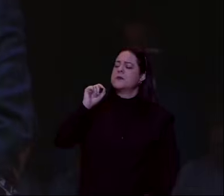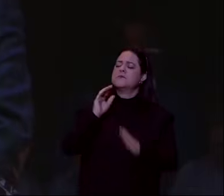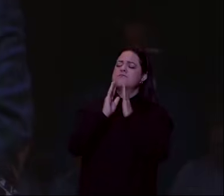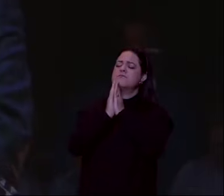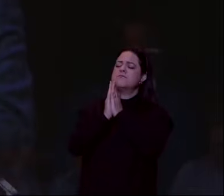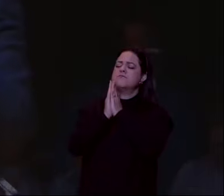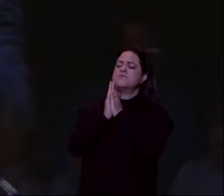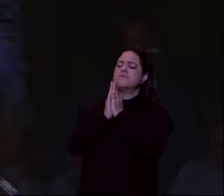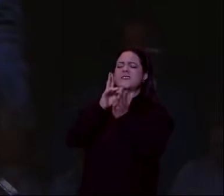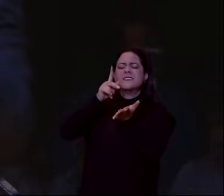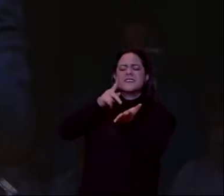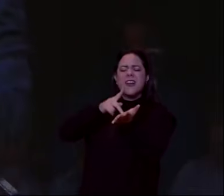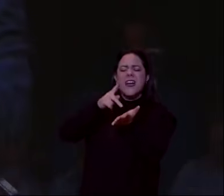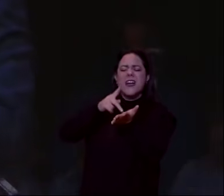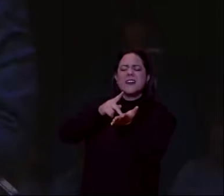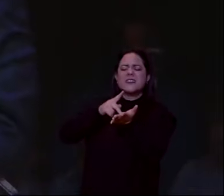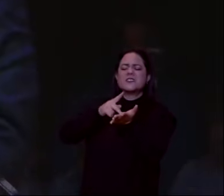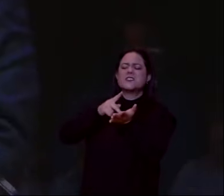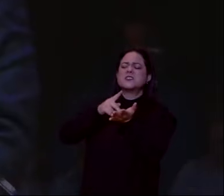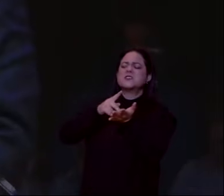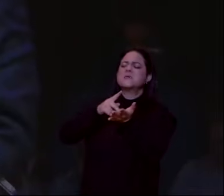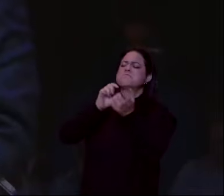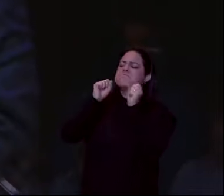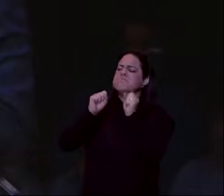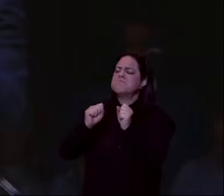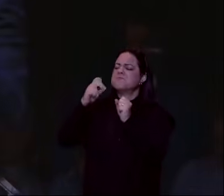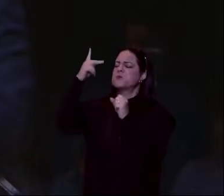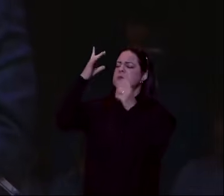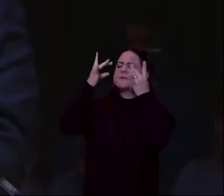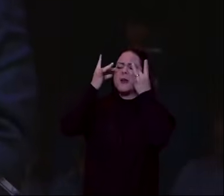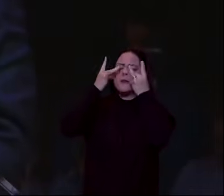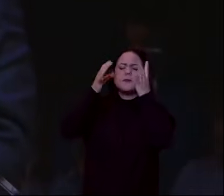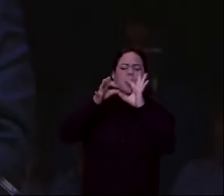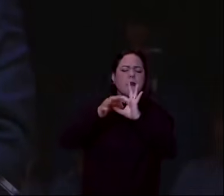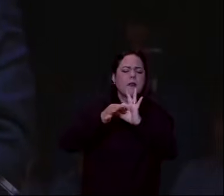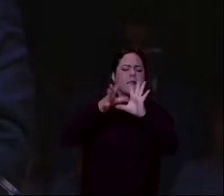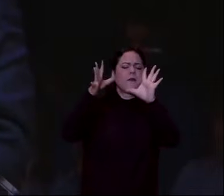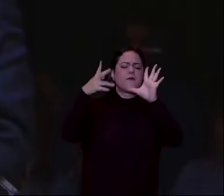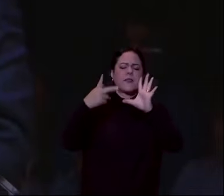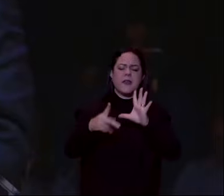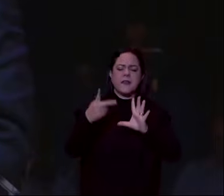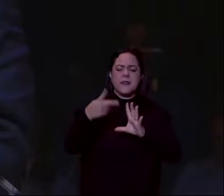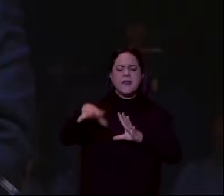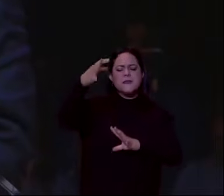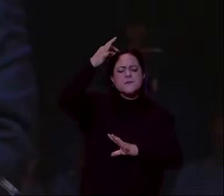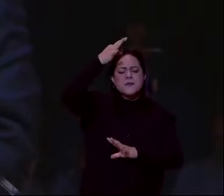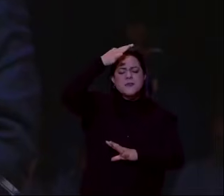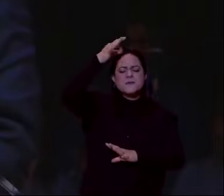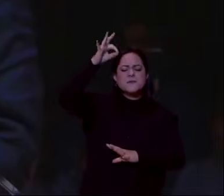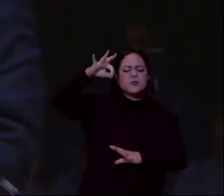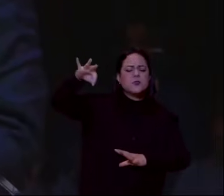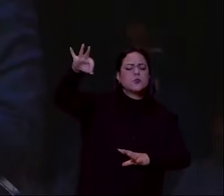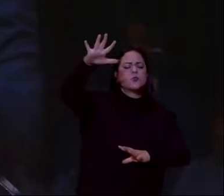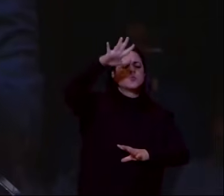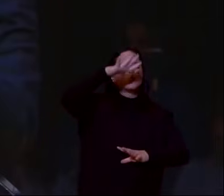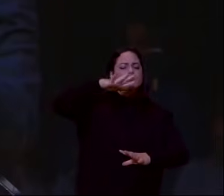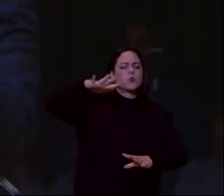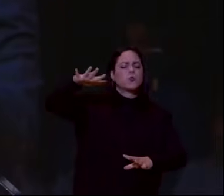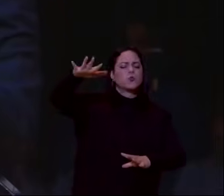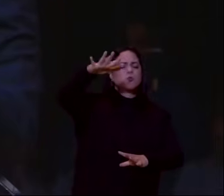é verdade. Manifesta-te aqui entre nós. Vem com o teu Espírito sobre o teu povo de